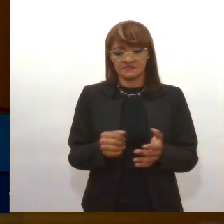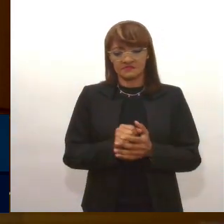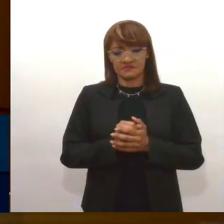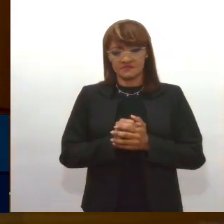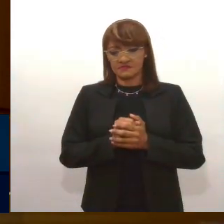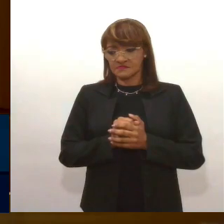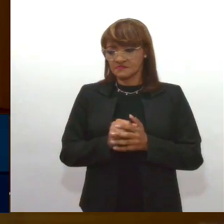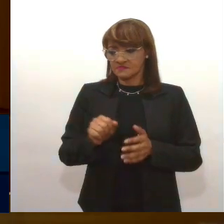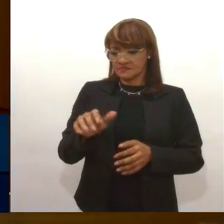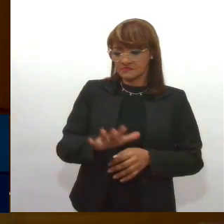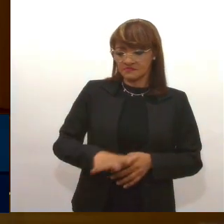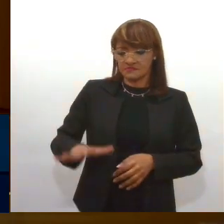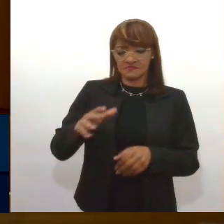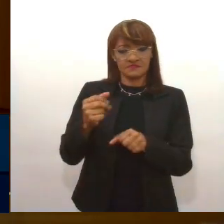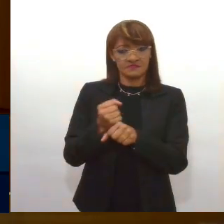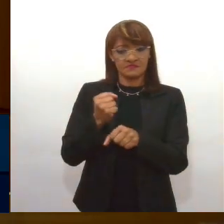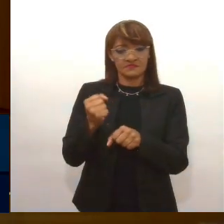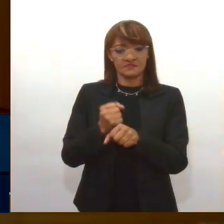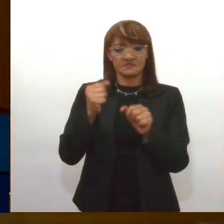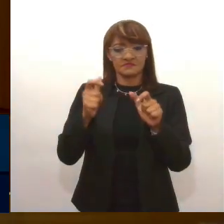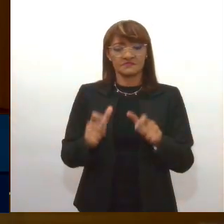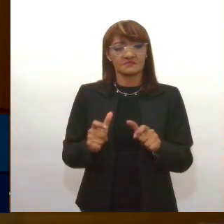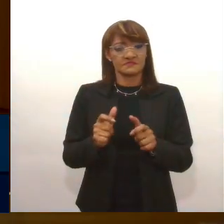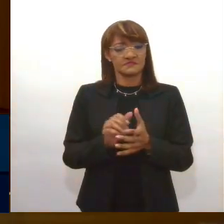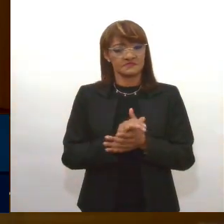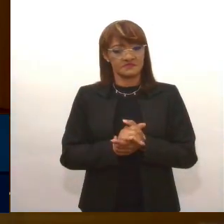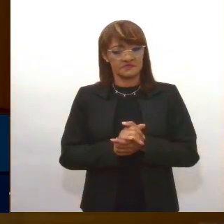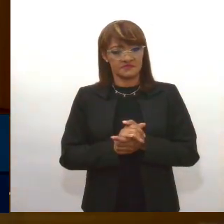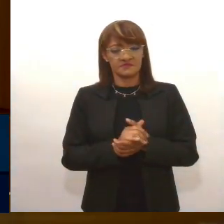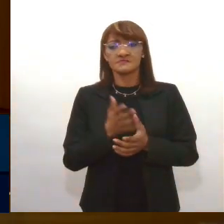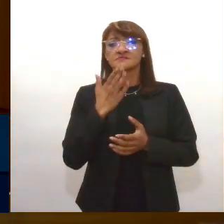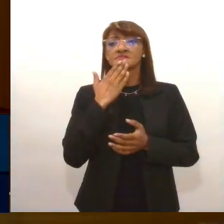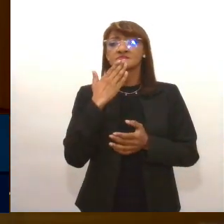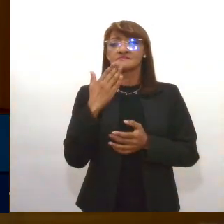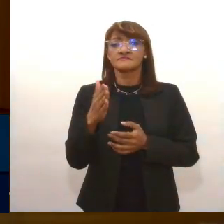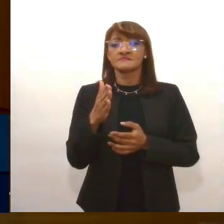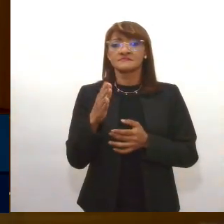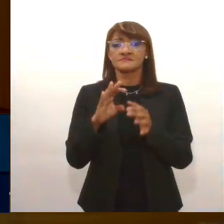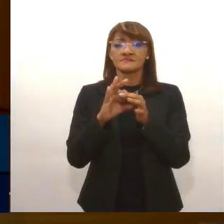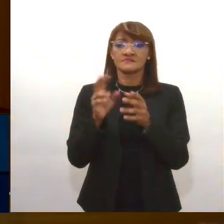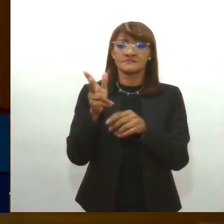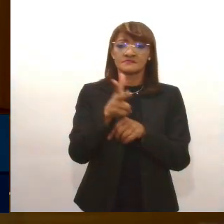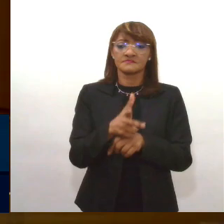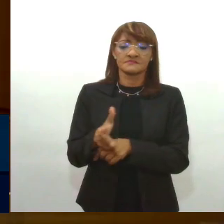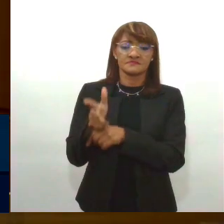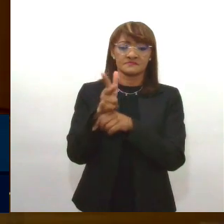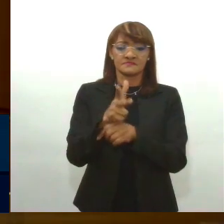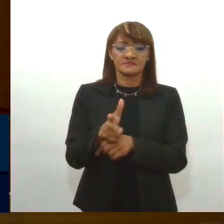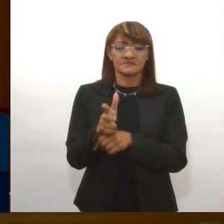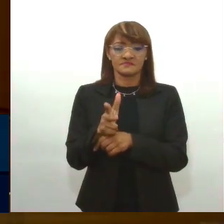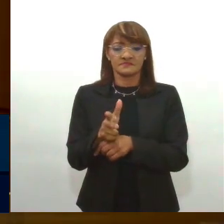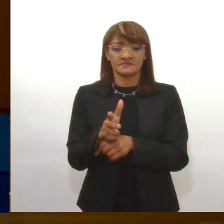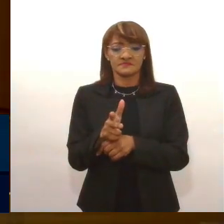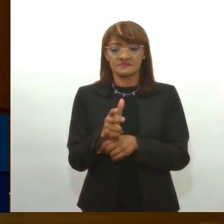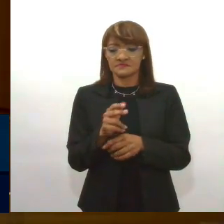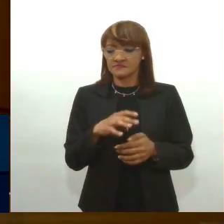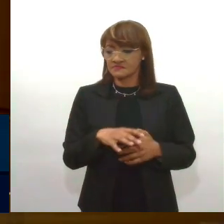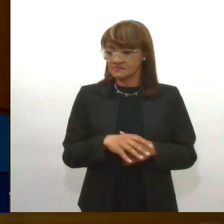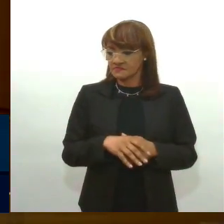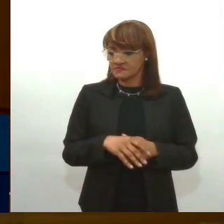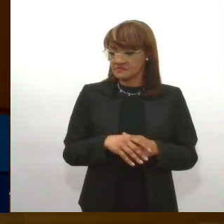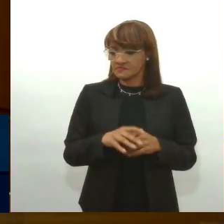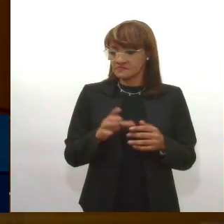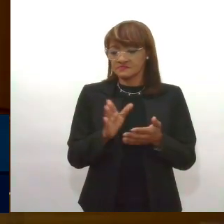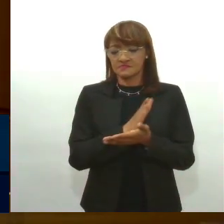localidade vou pedir para passar um vídeo né de algumas falas e alguns momentos da reunião e